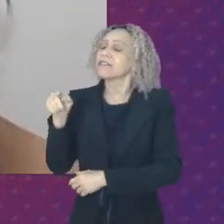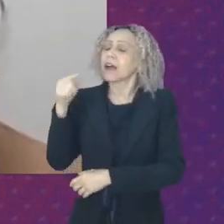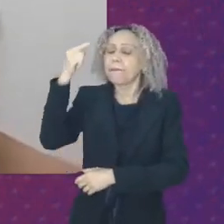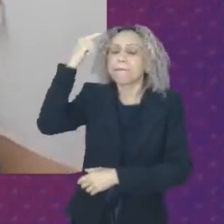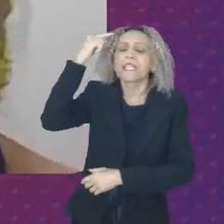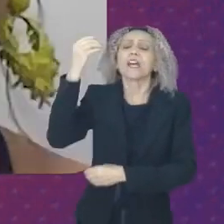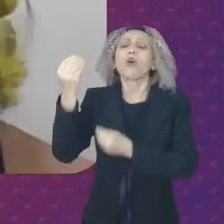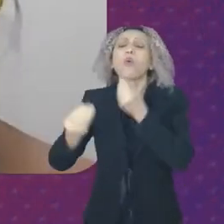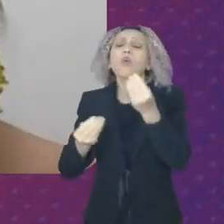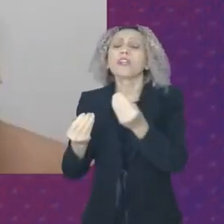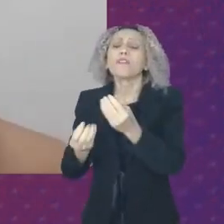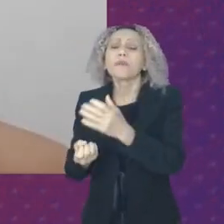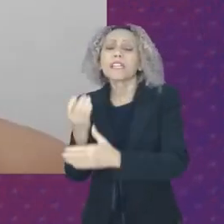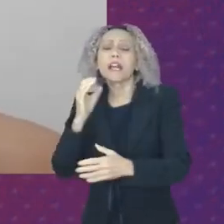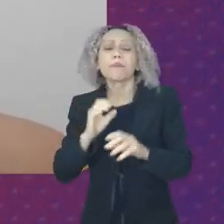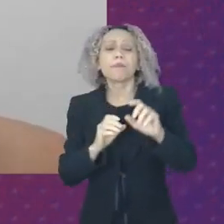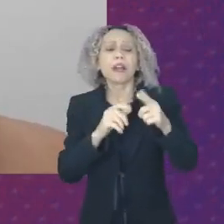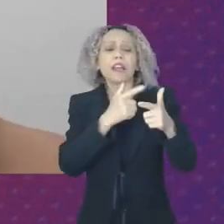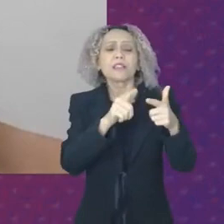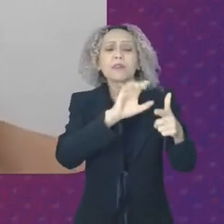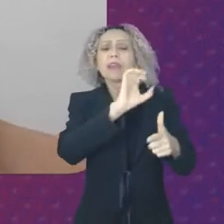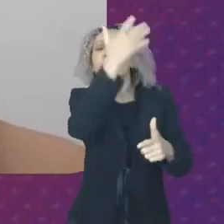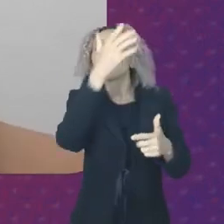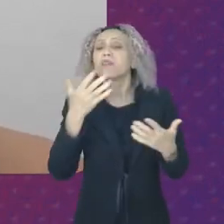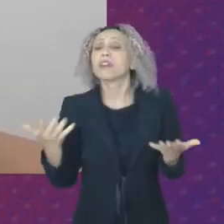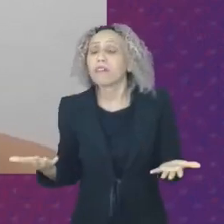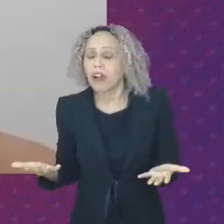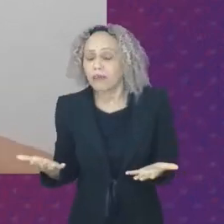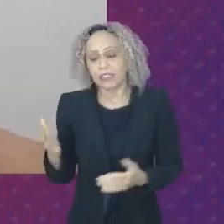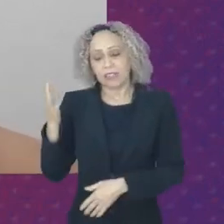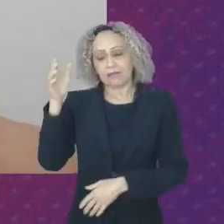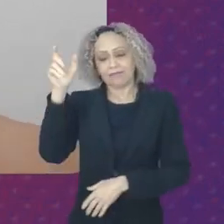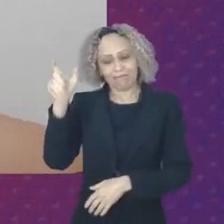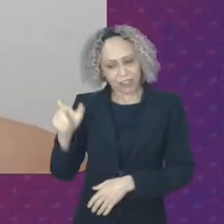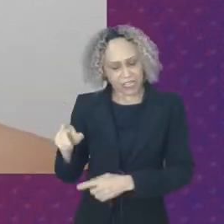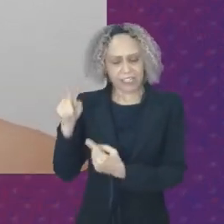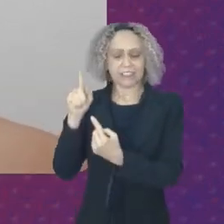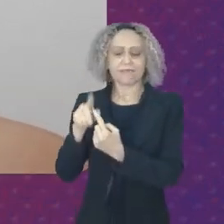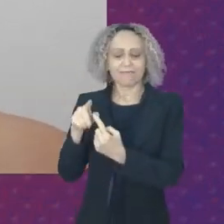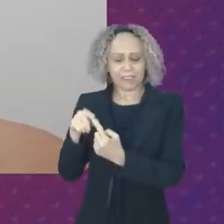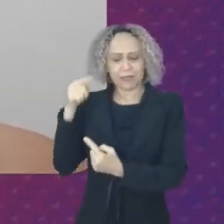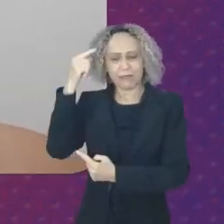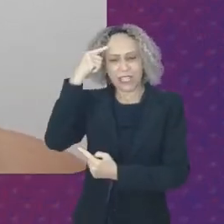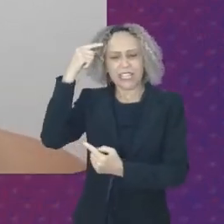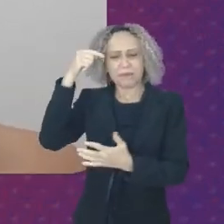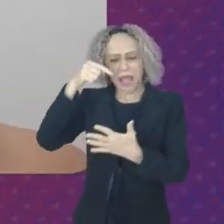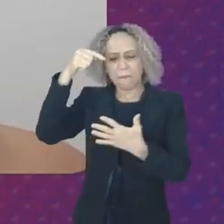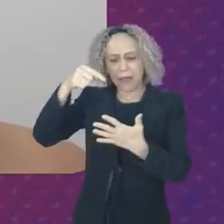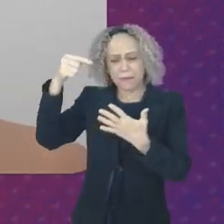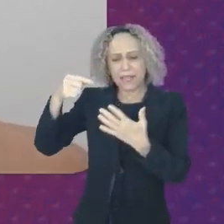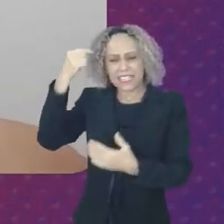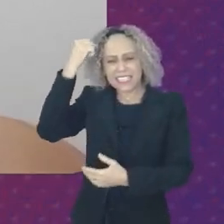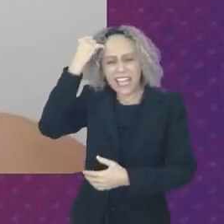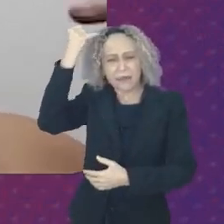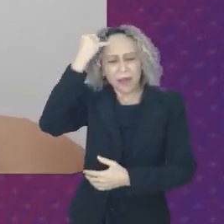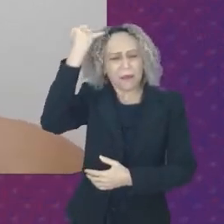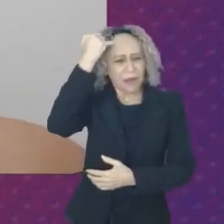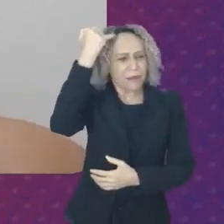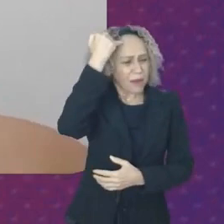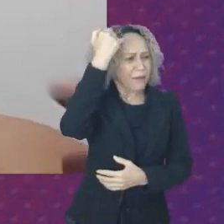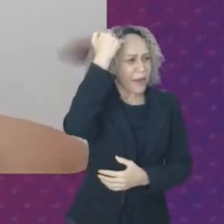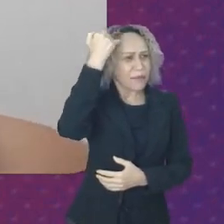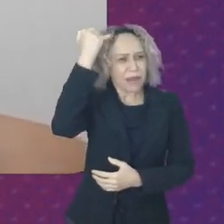políticas públicas que sejam diferenciadas, para que as pessoas sintam no dia a dia a alteração